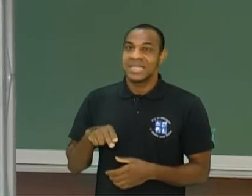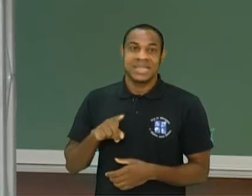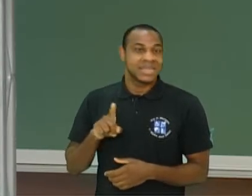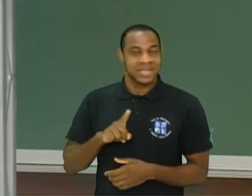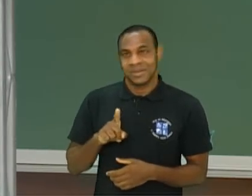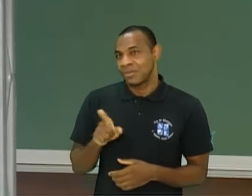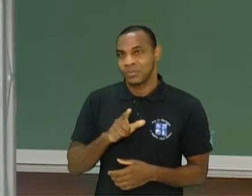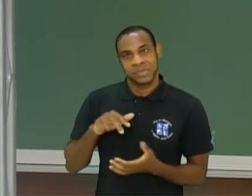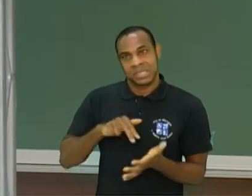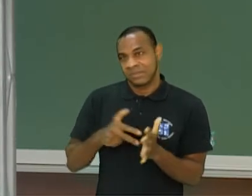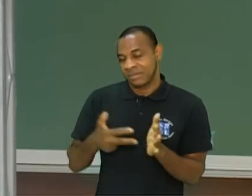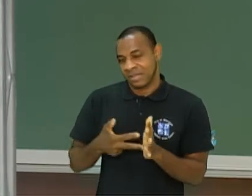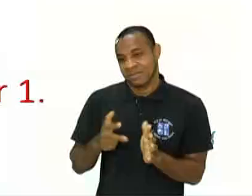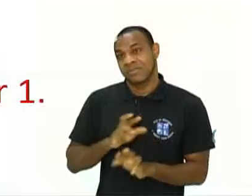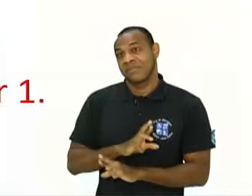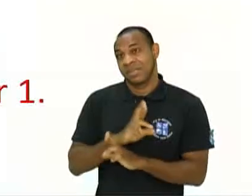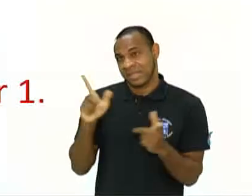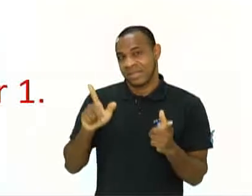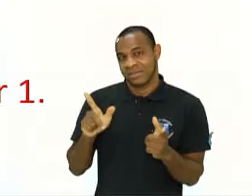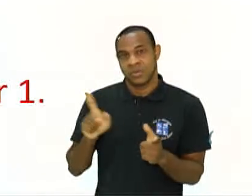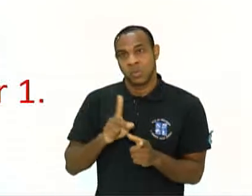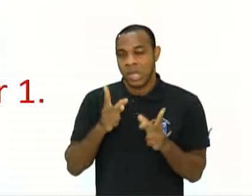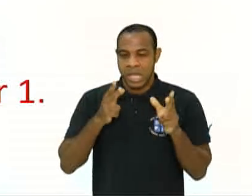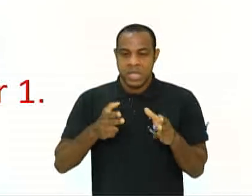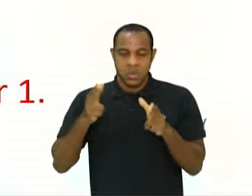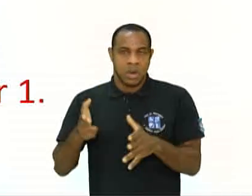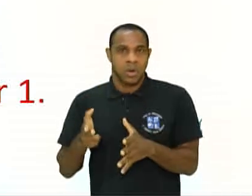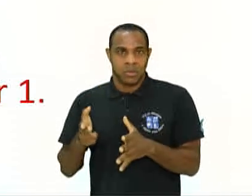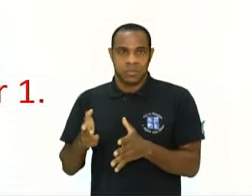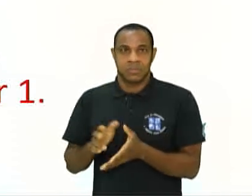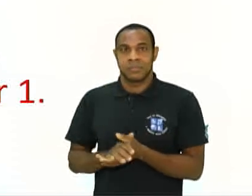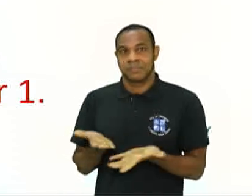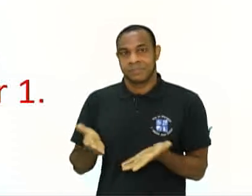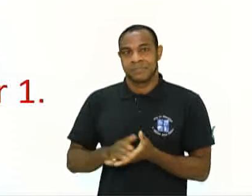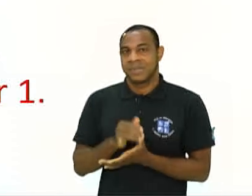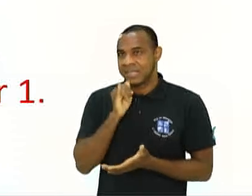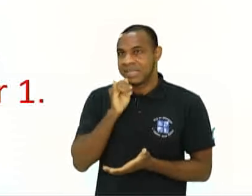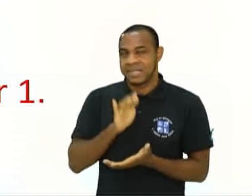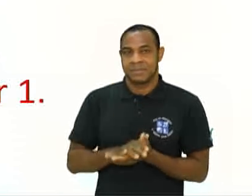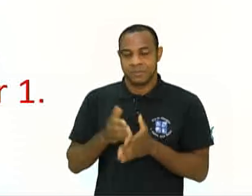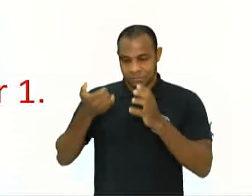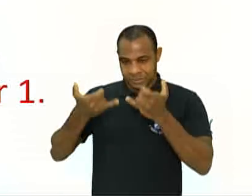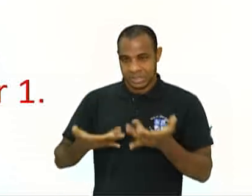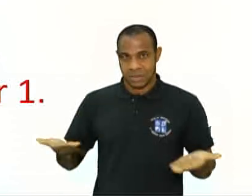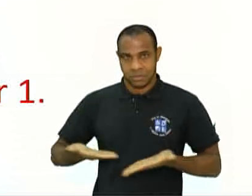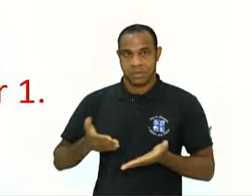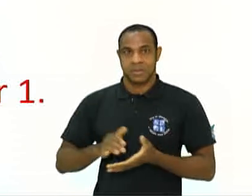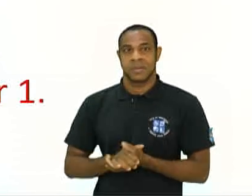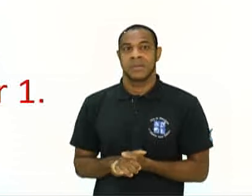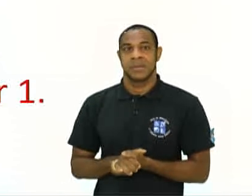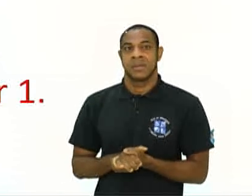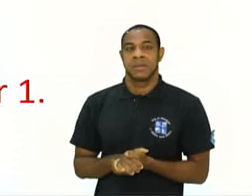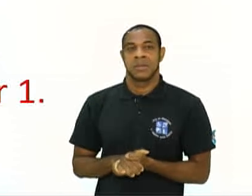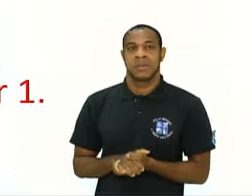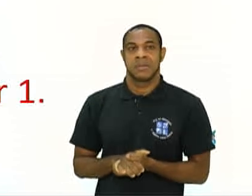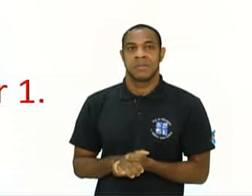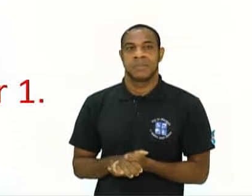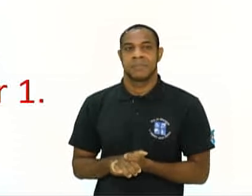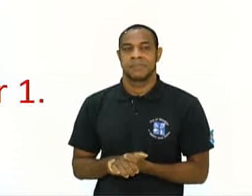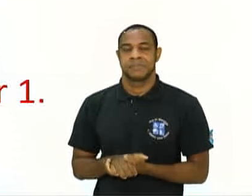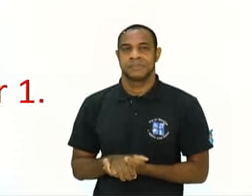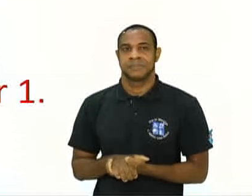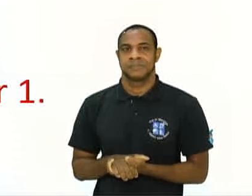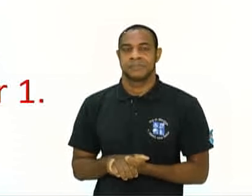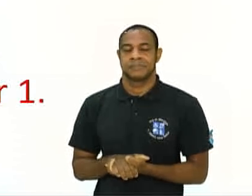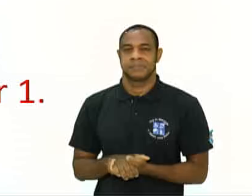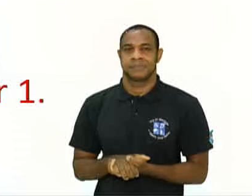três países, são significados diferentes. Vamos explicar agora como é então, ó. In Greece, it's offensive. In